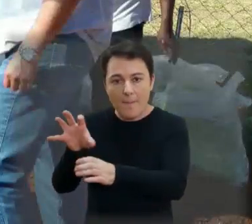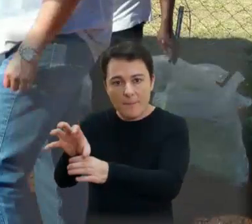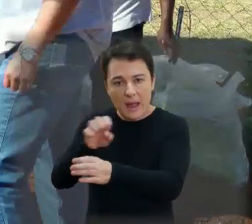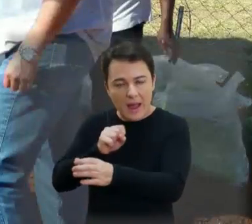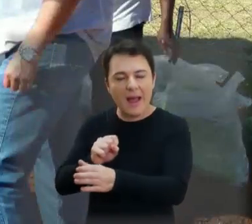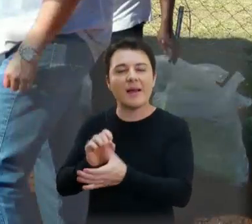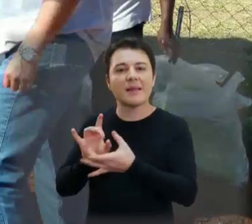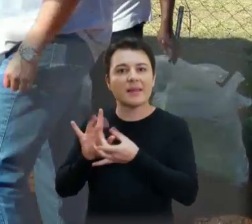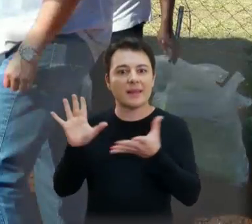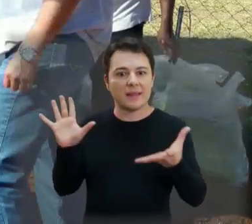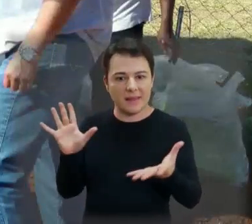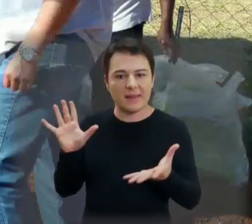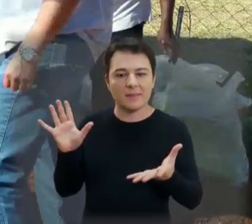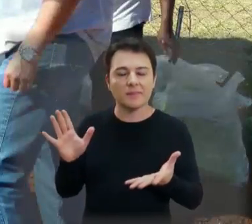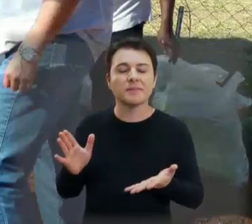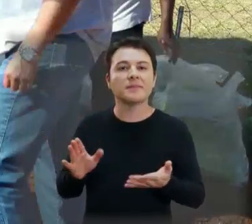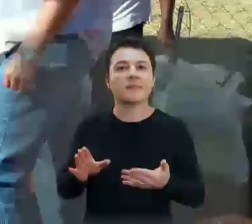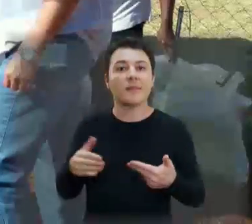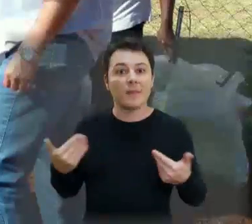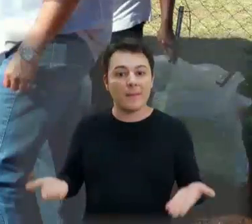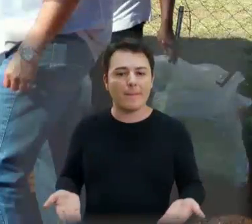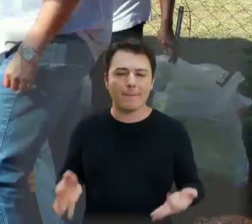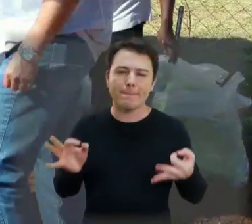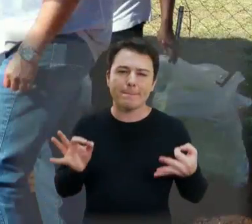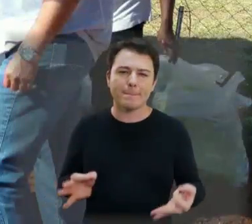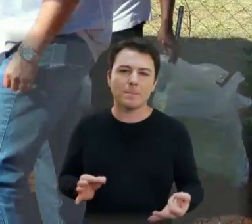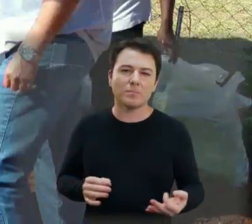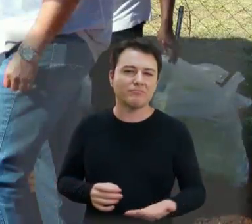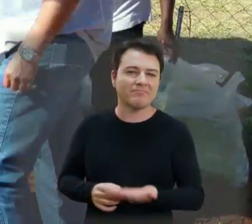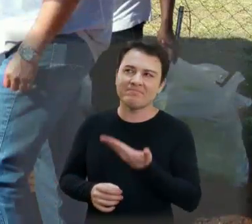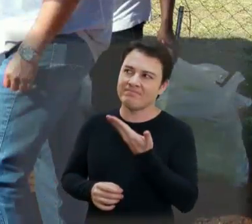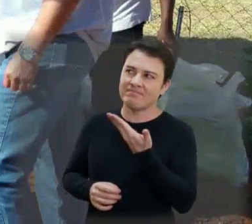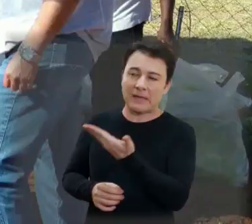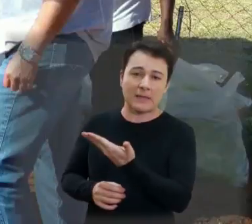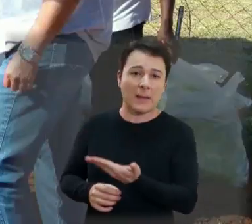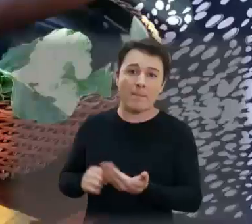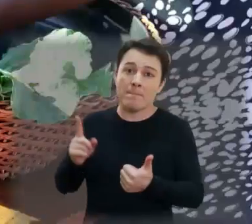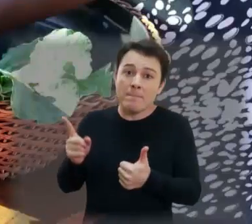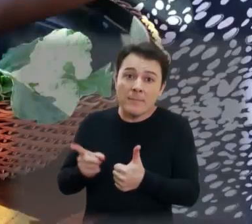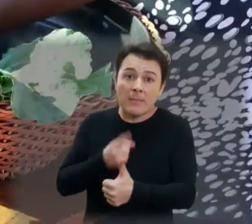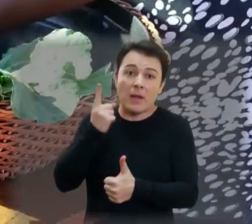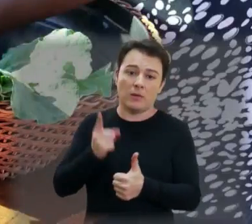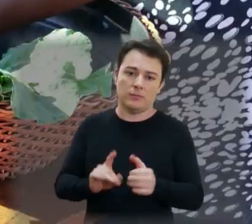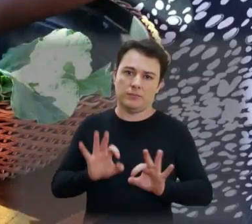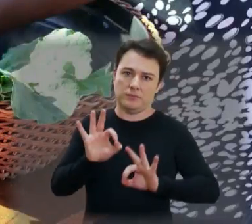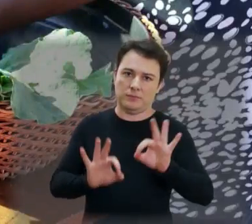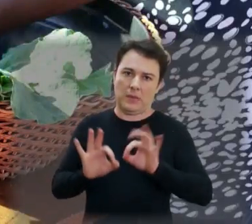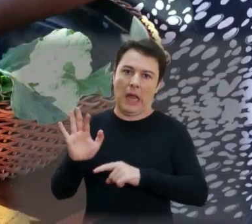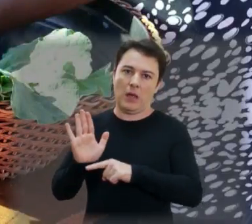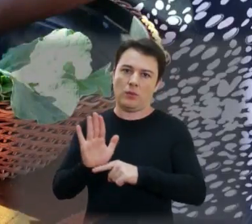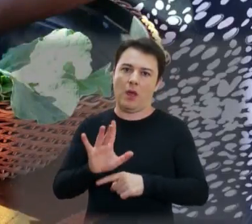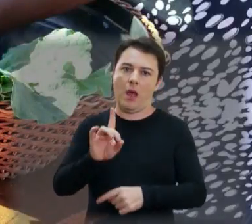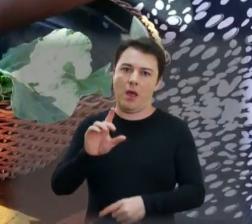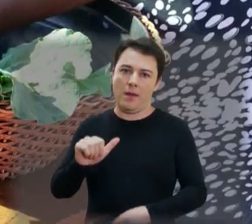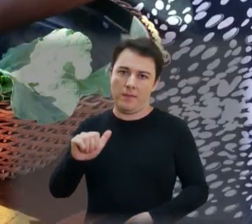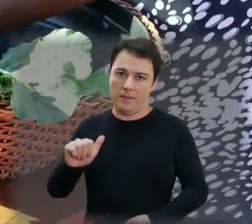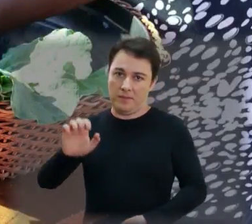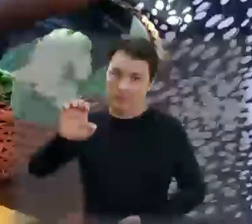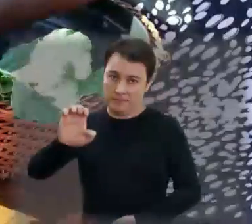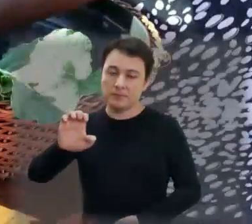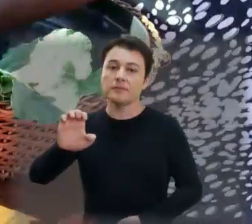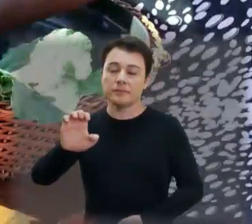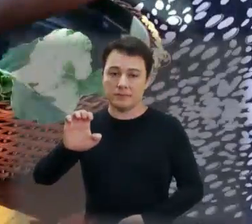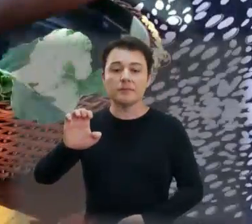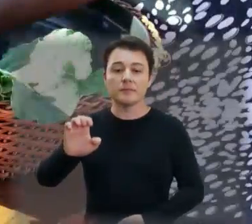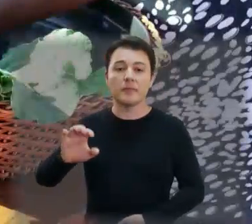fotos. Então, com certeza, esse foi o piloto com o auxílio do DAE, né? também vai ser outro